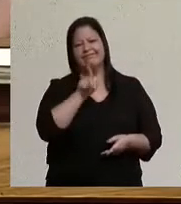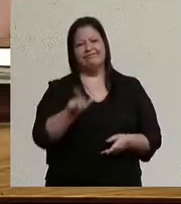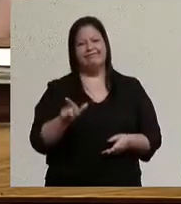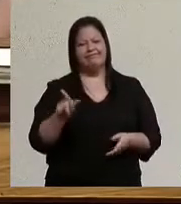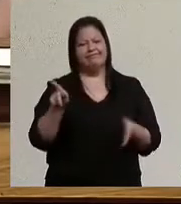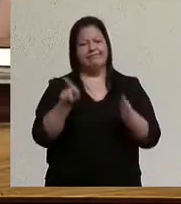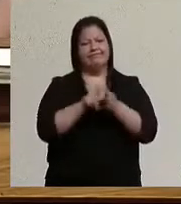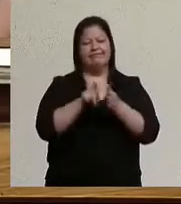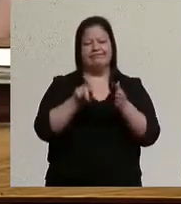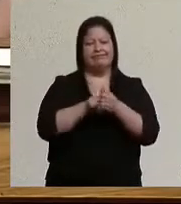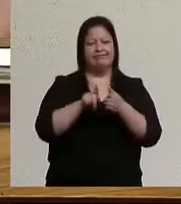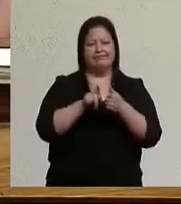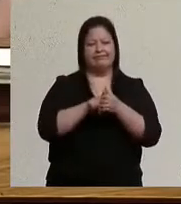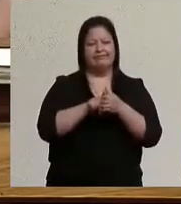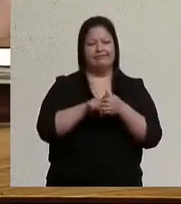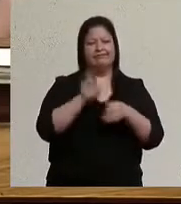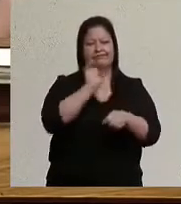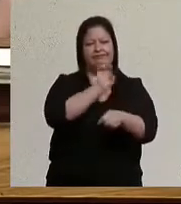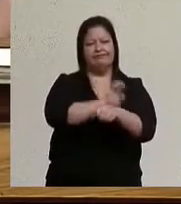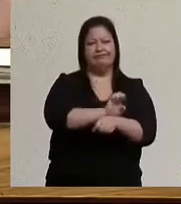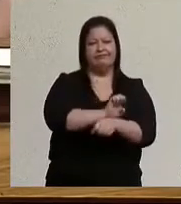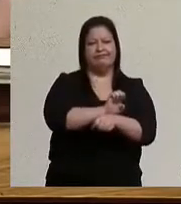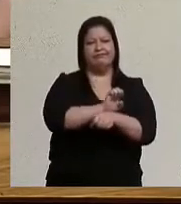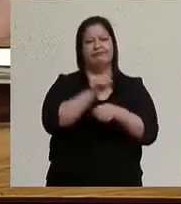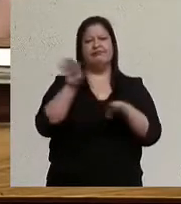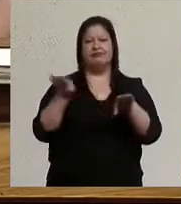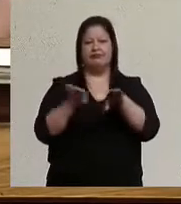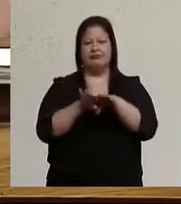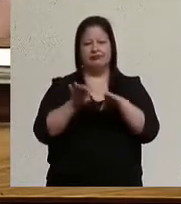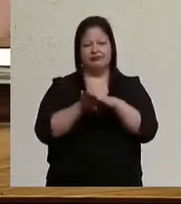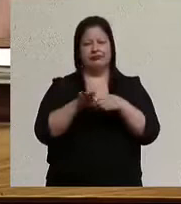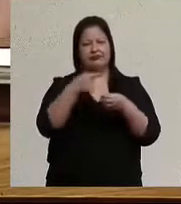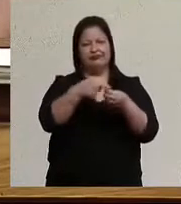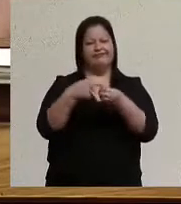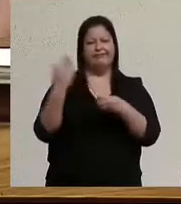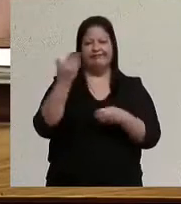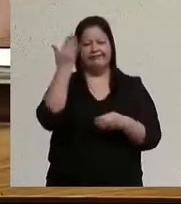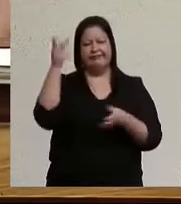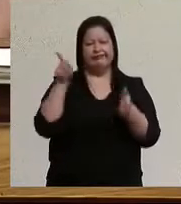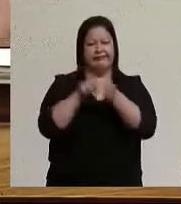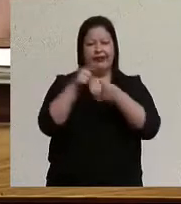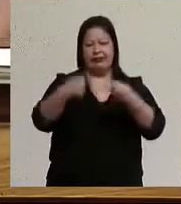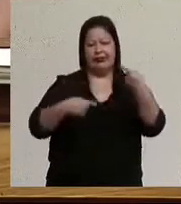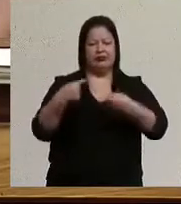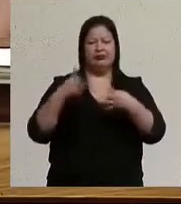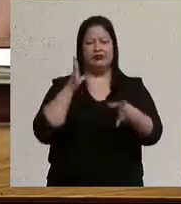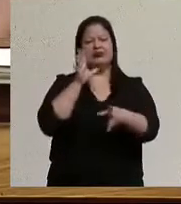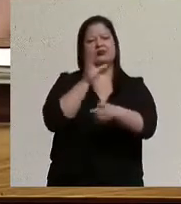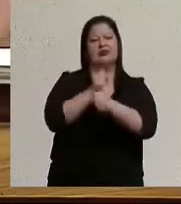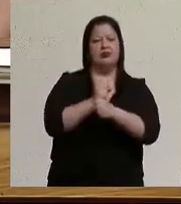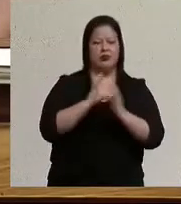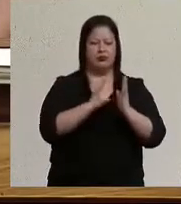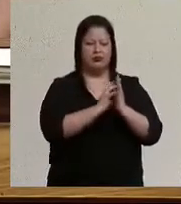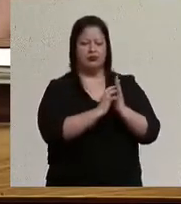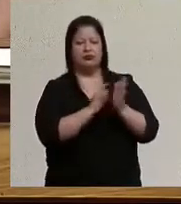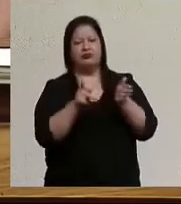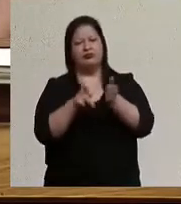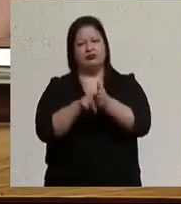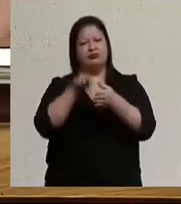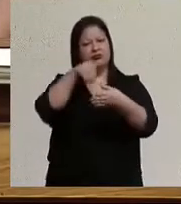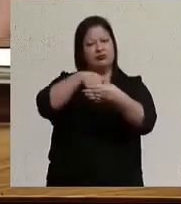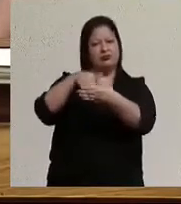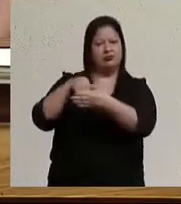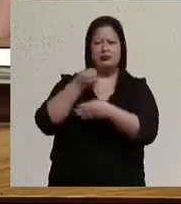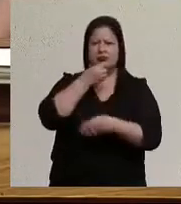cadeira aqui no legislativo Municipal isso são coisas aí a matemática doida e da da política né Mas foi muito